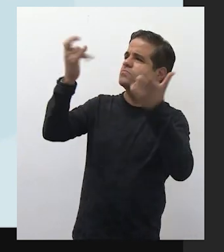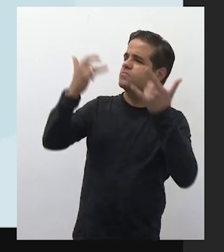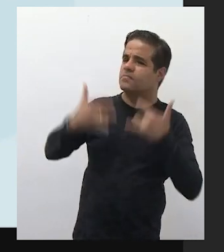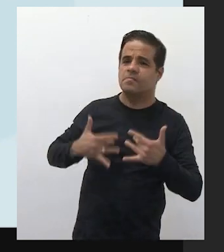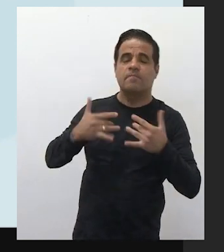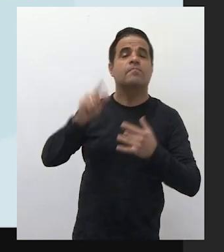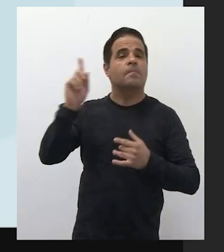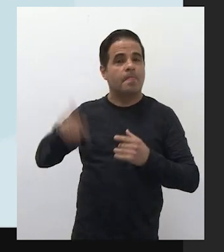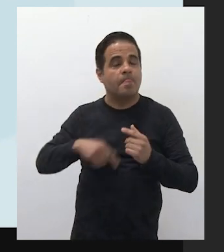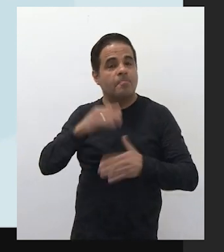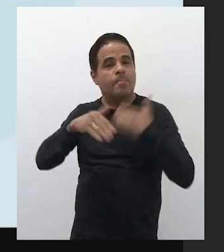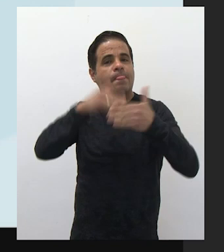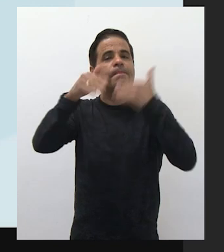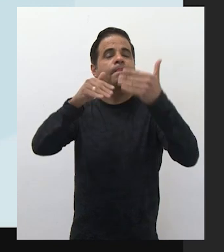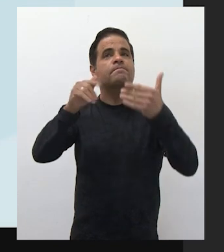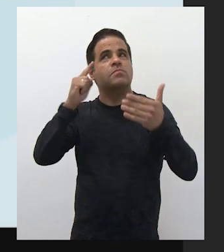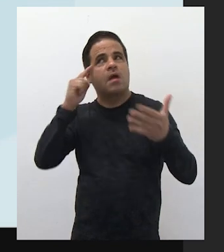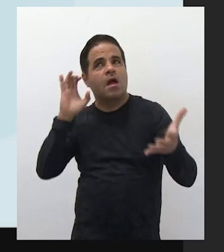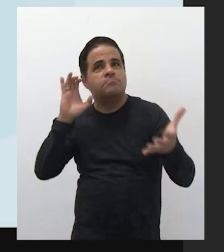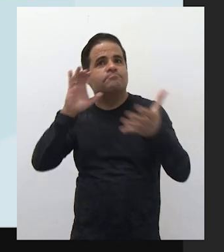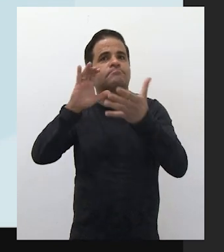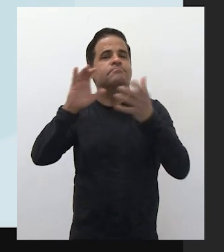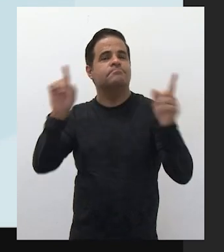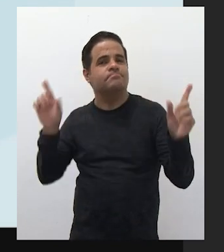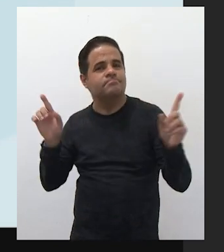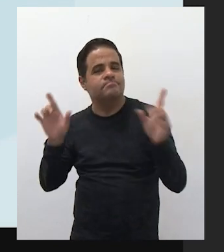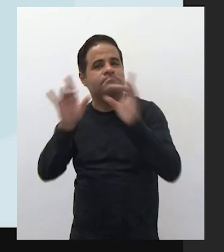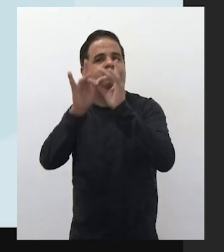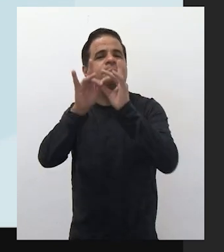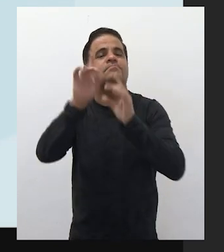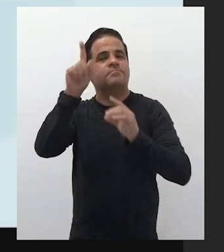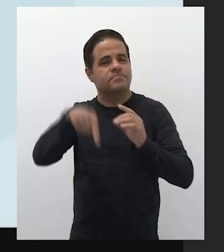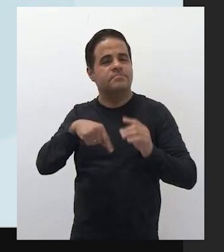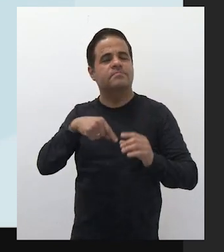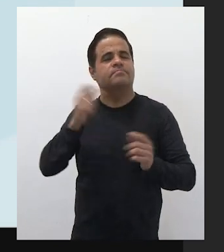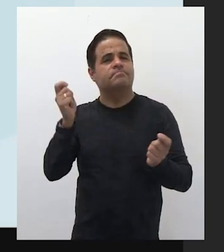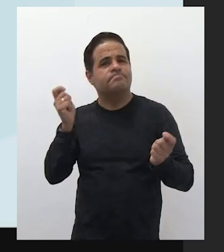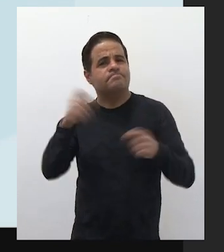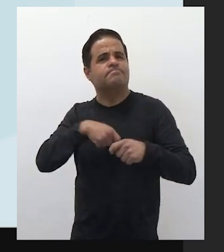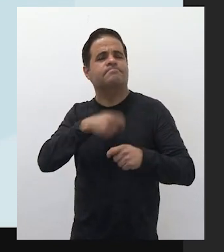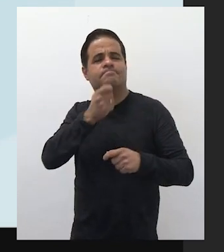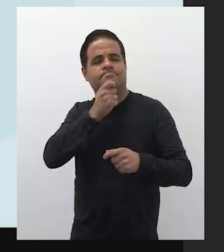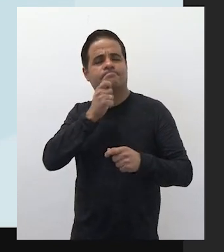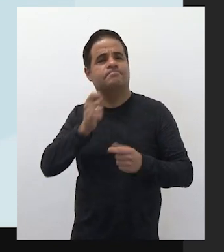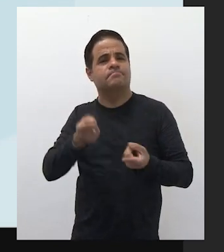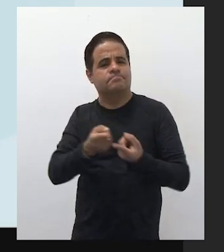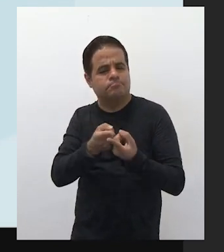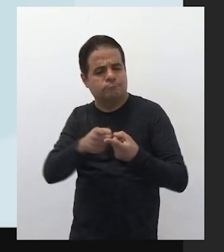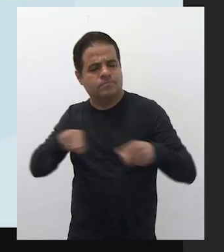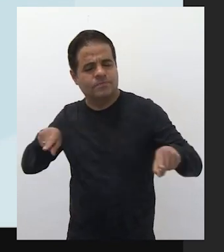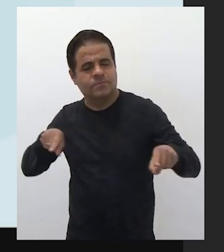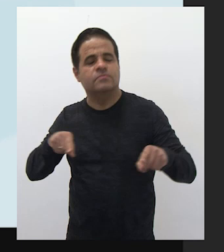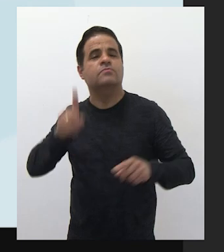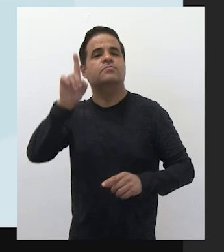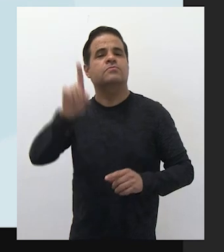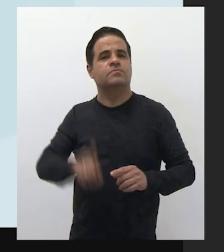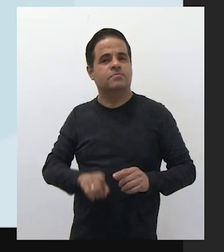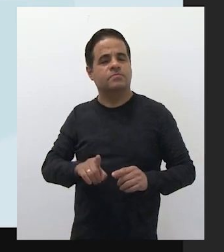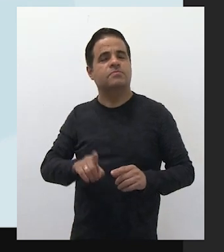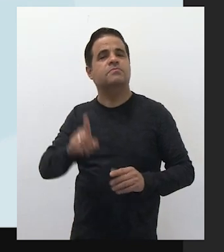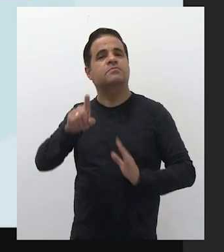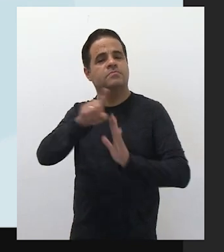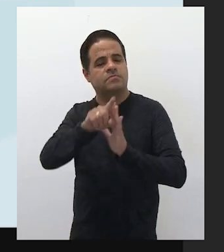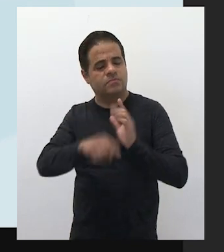que desenvolvimento é o casamento, aí sem possibilidade de divórcio, dos direitos civis,